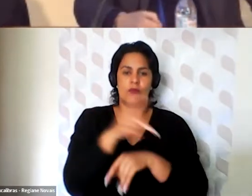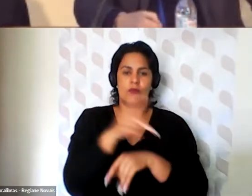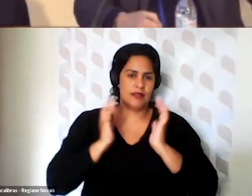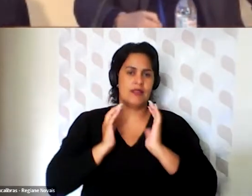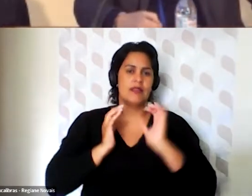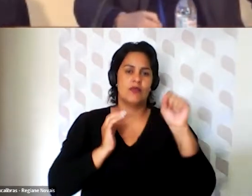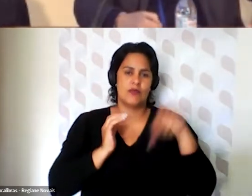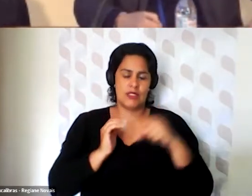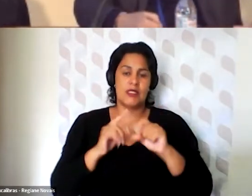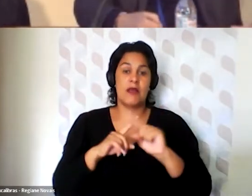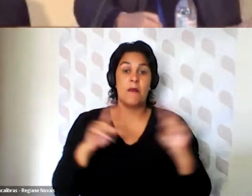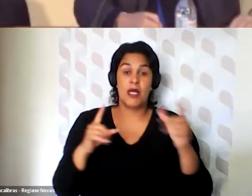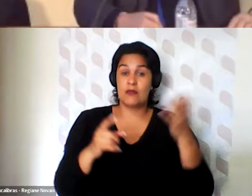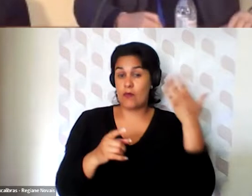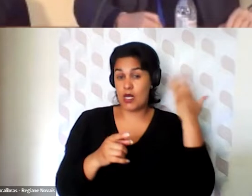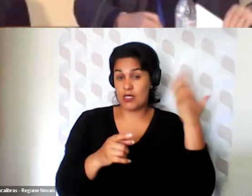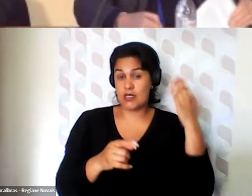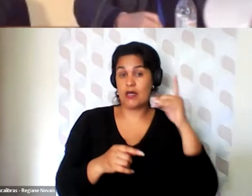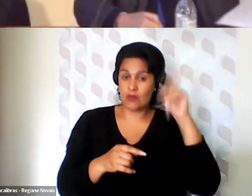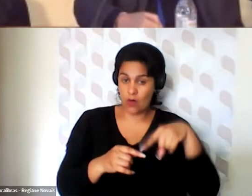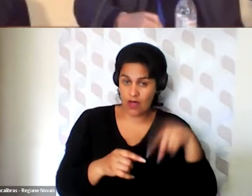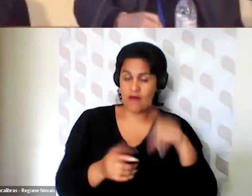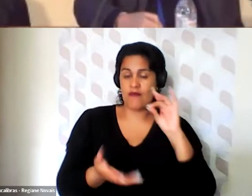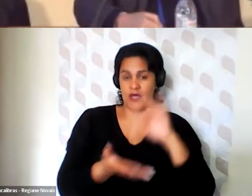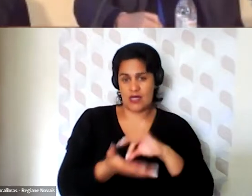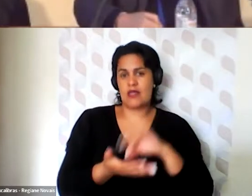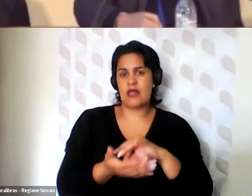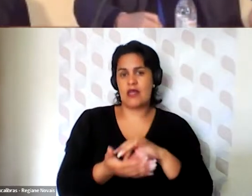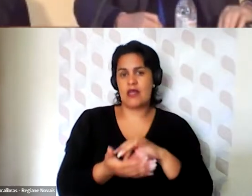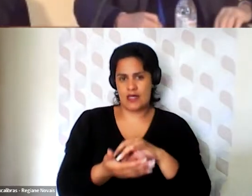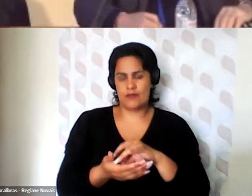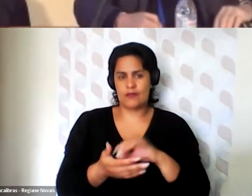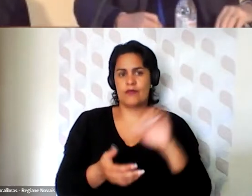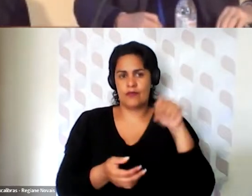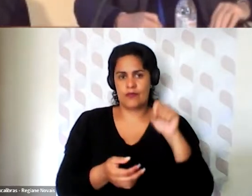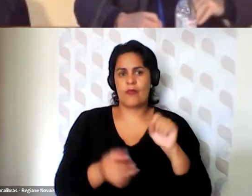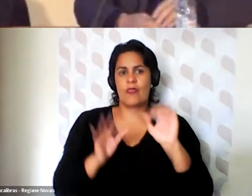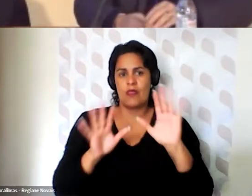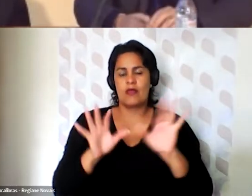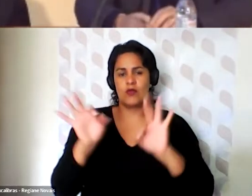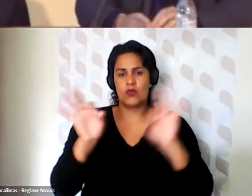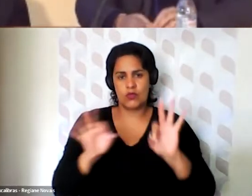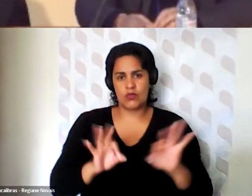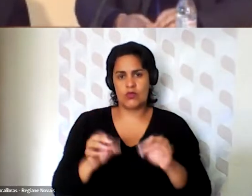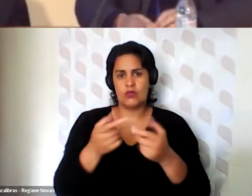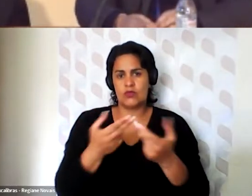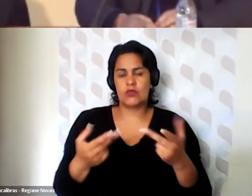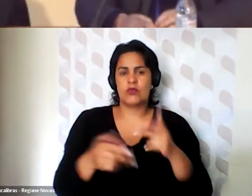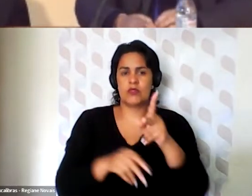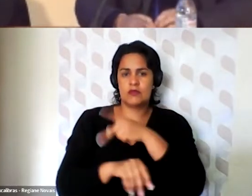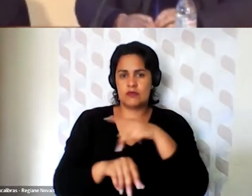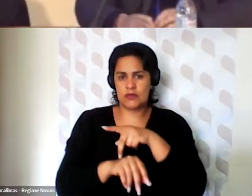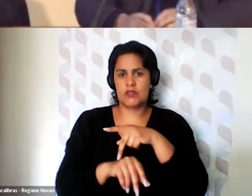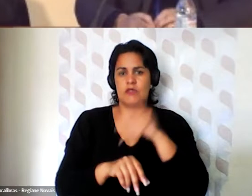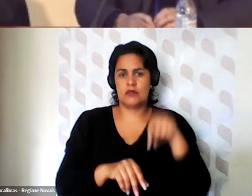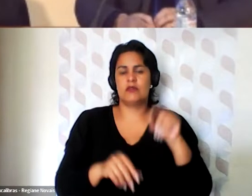dois blocos. Né? Mas depois da queda do Muro de Berlim, com a aproximação dos países do leste europeu, né, que começaram a querer, então, entrar na OCDE,